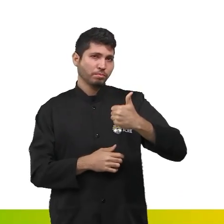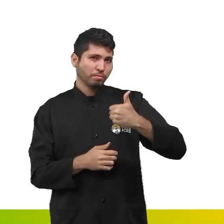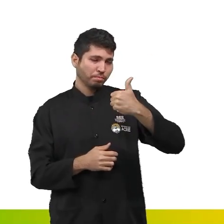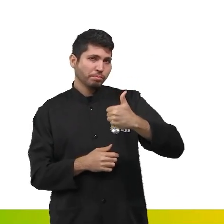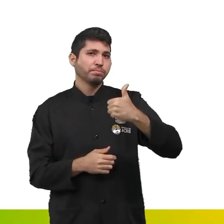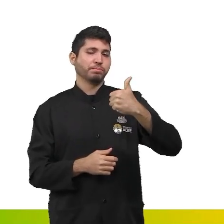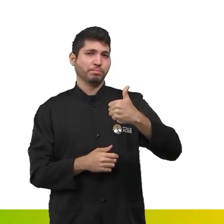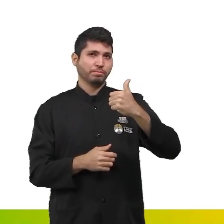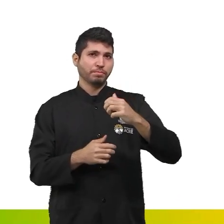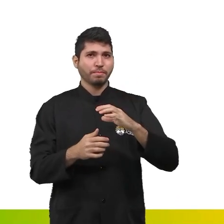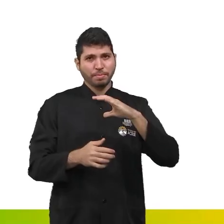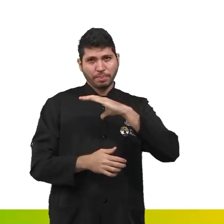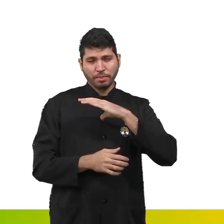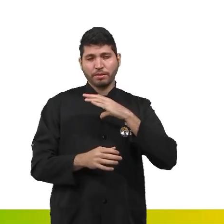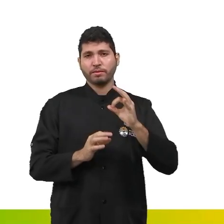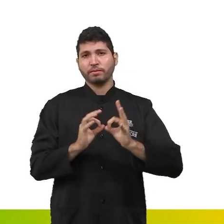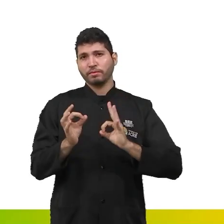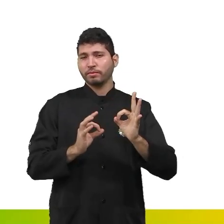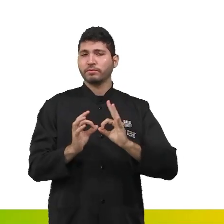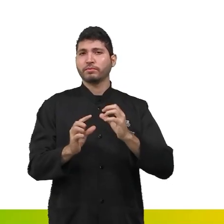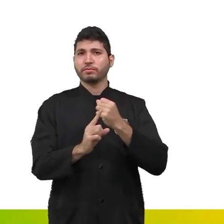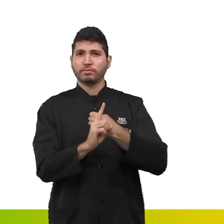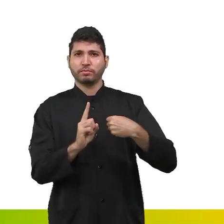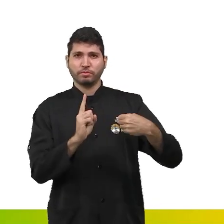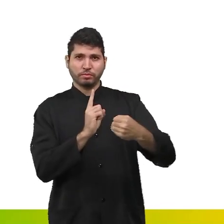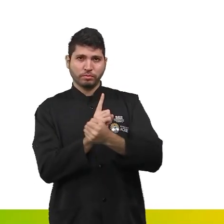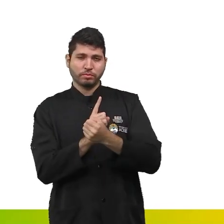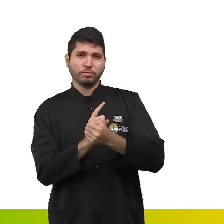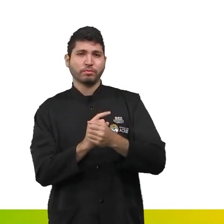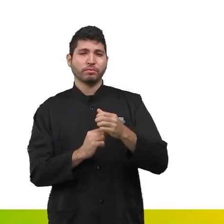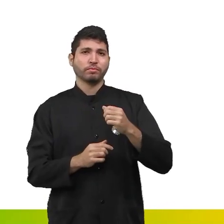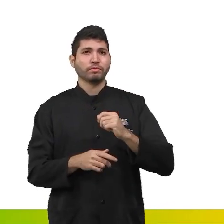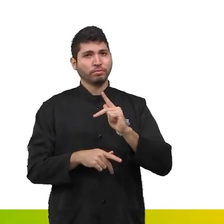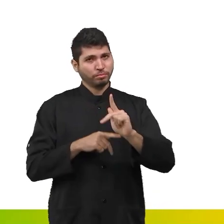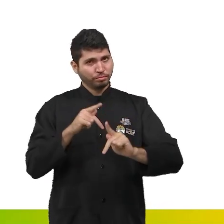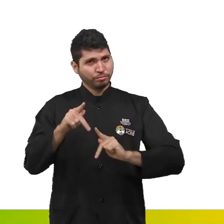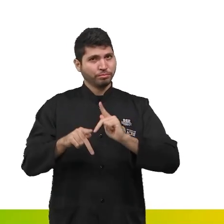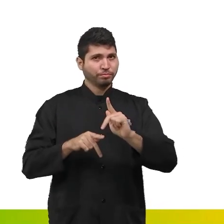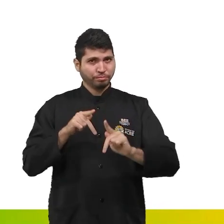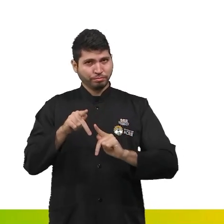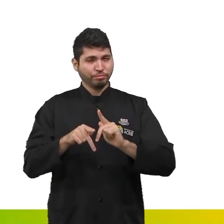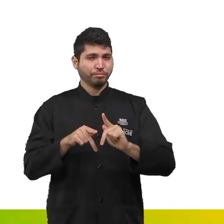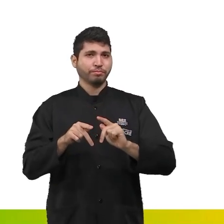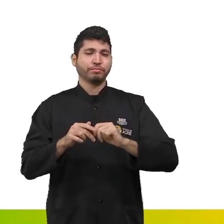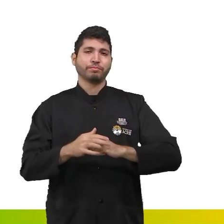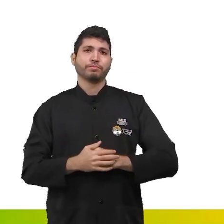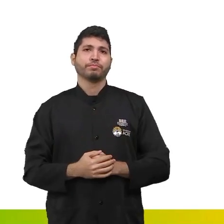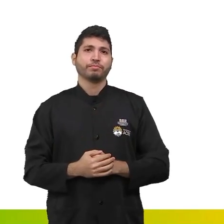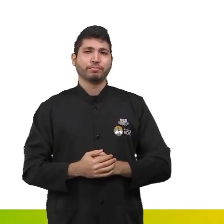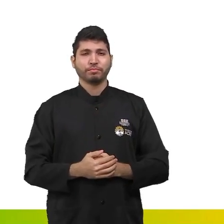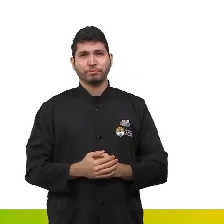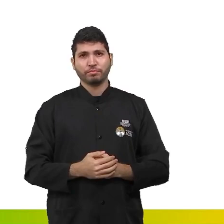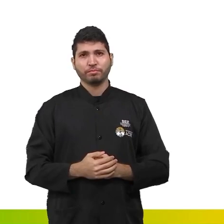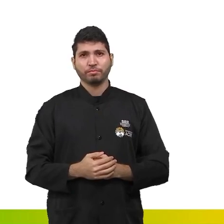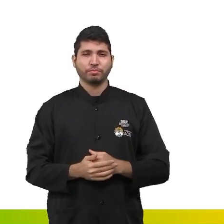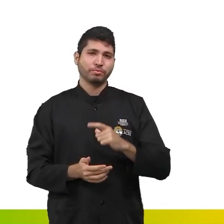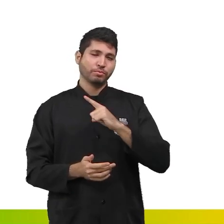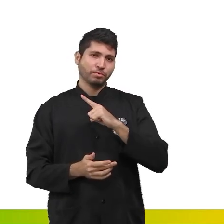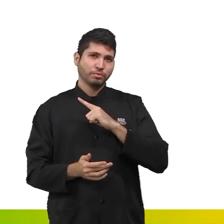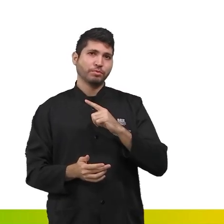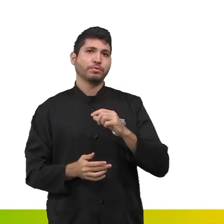cidades e da organização social. Uma civilização, não é, gente? A presença de rios e solos